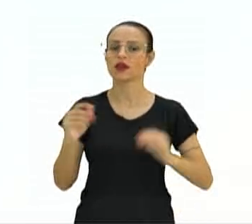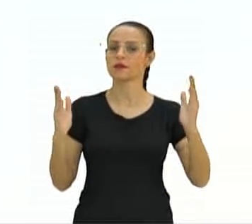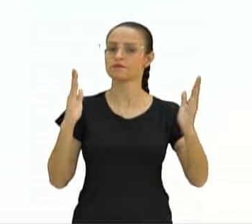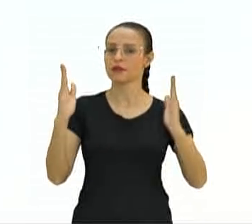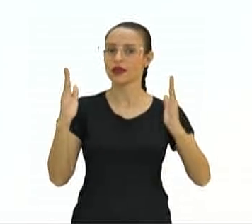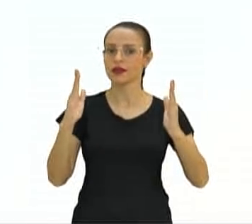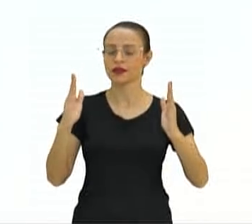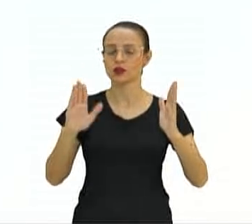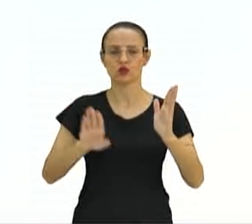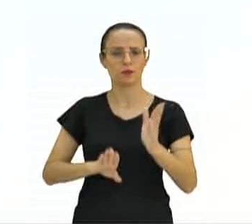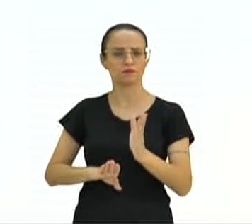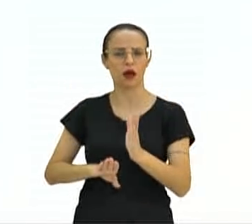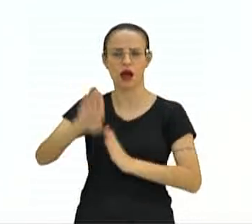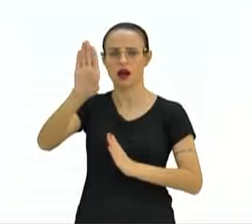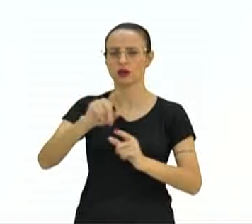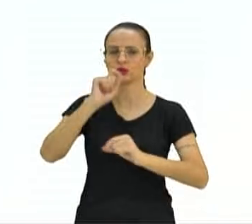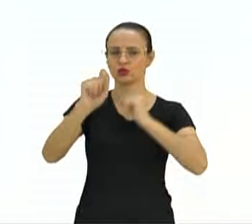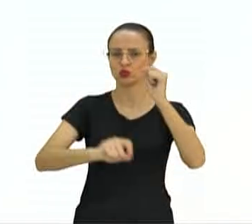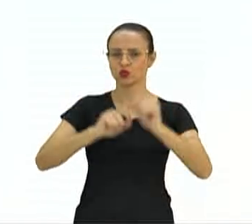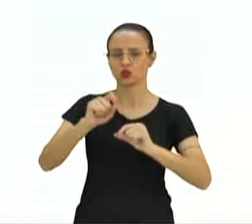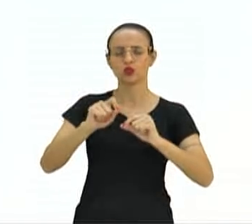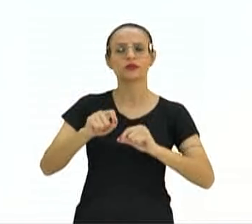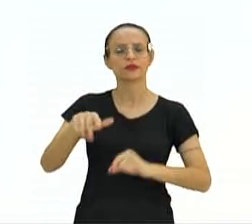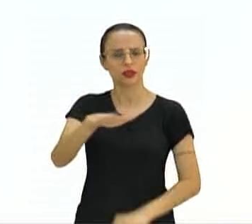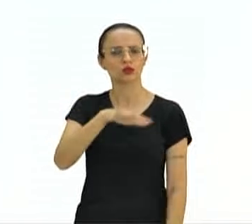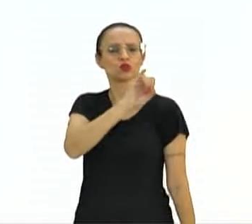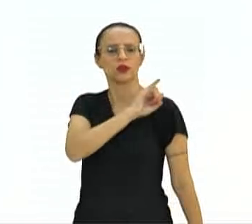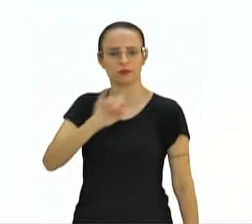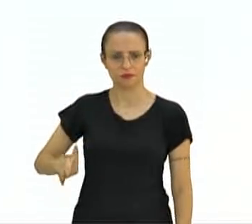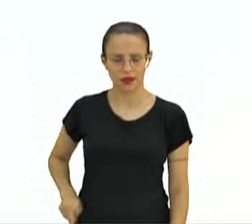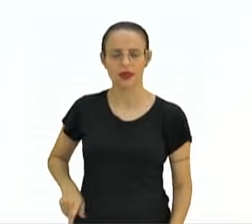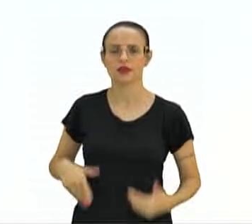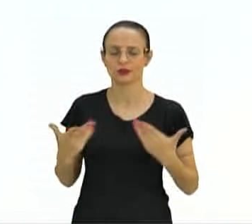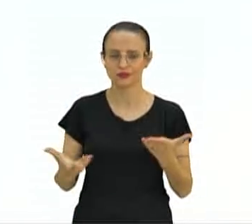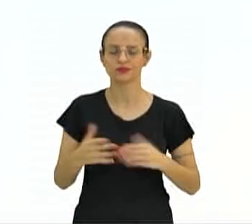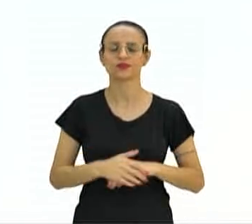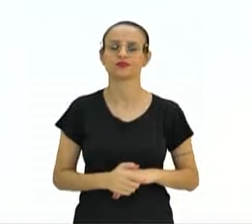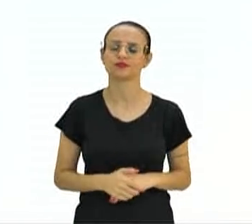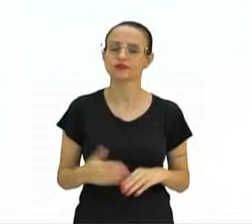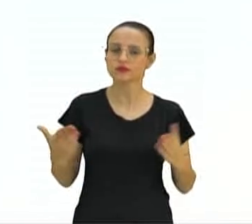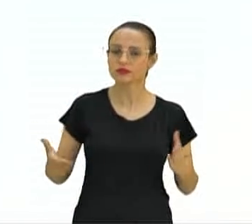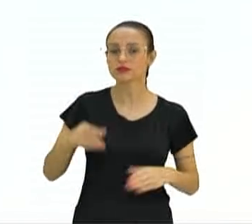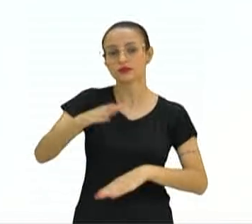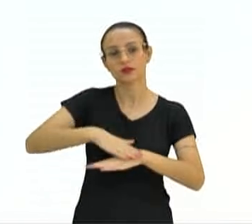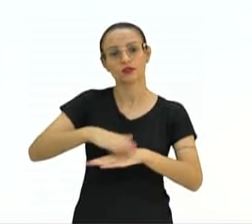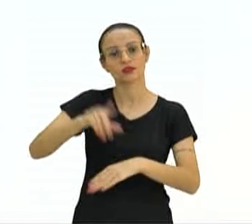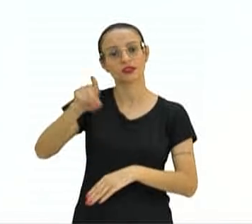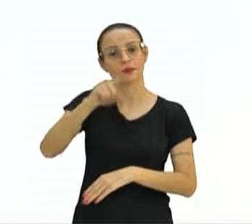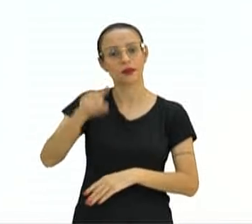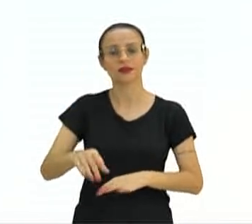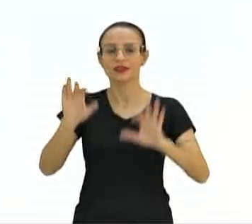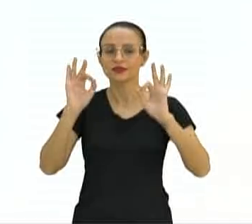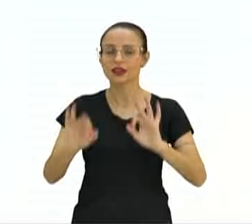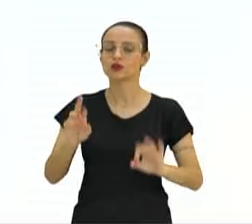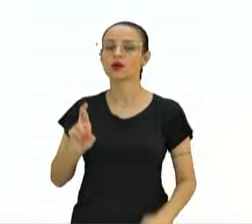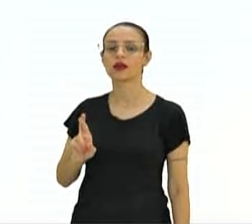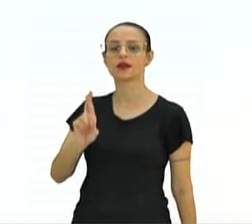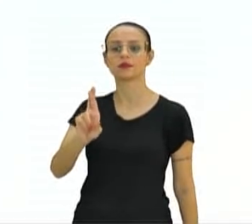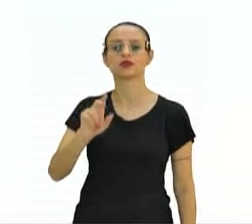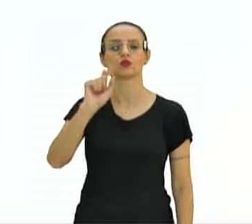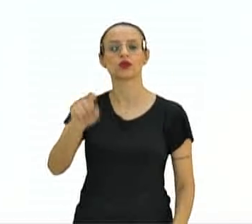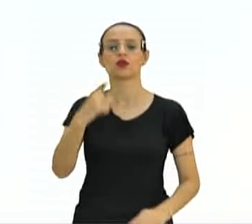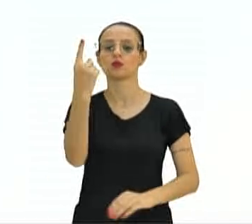do apogeu do Império, né? Depois da consolidação, a gente tem esse apogeu do Império. Assinale a opção que representa